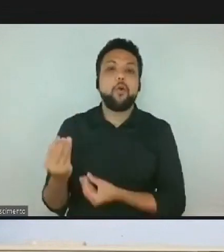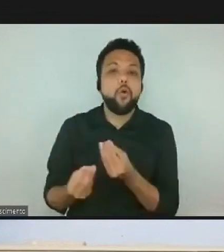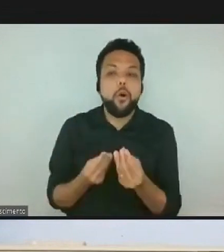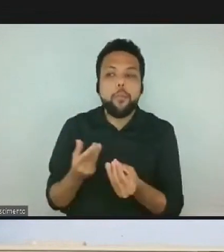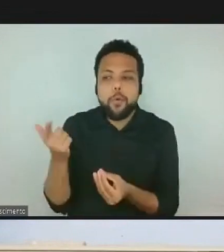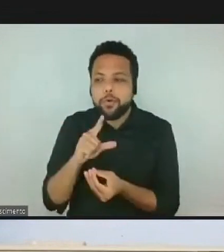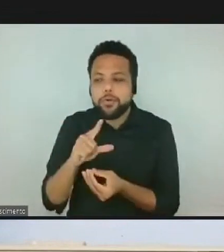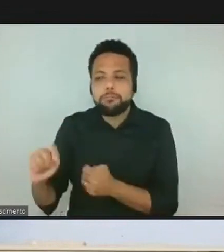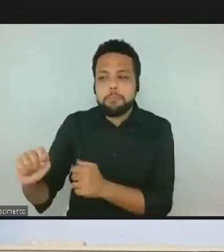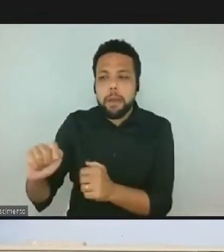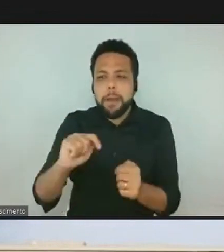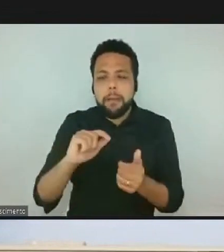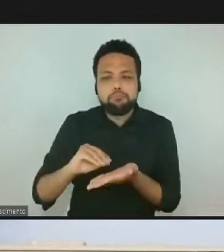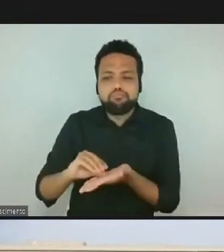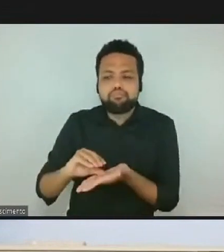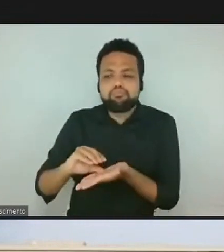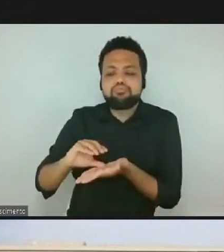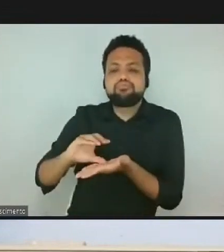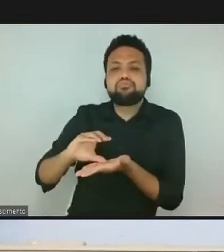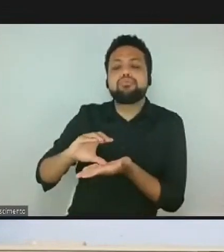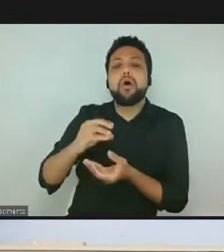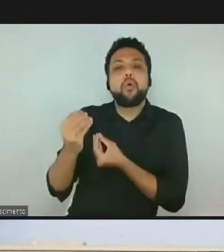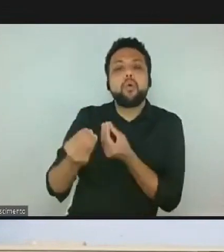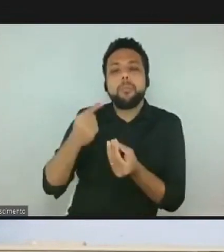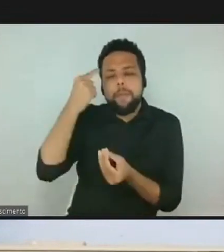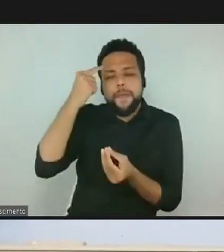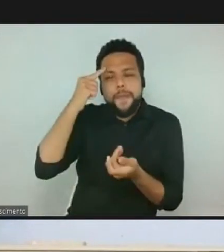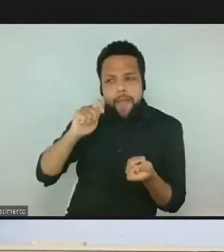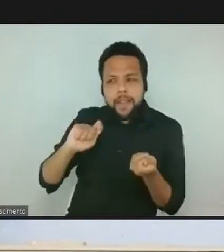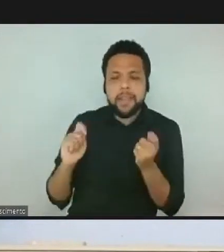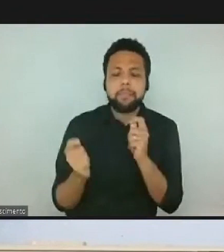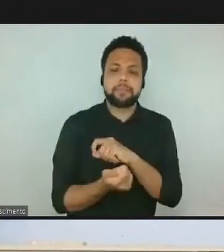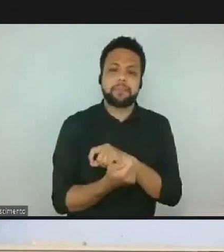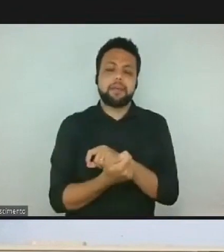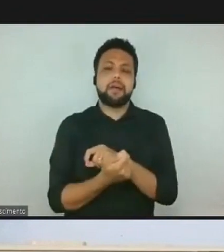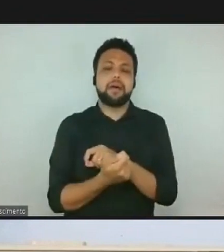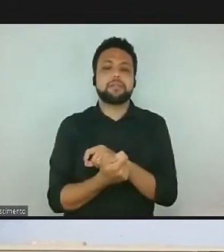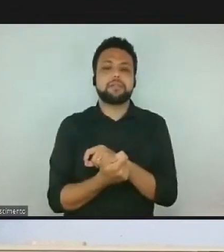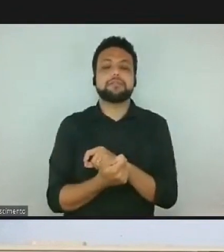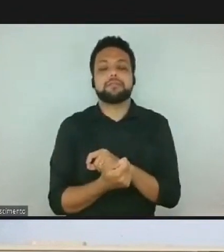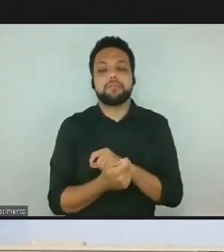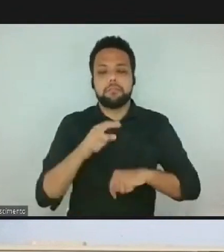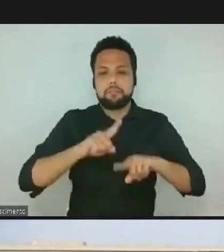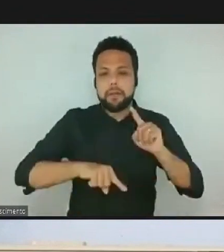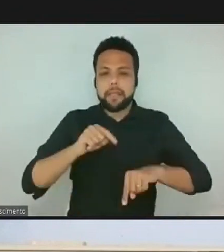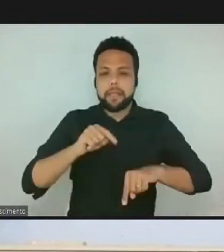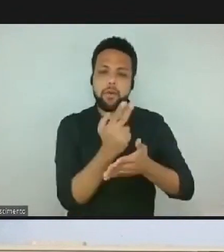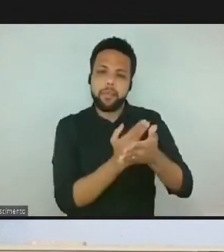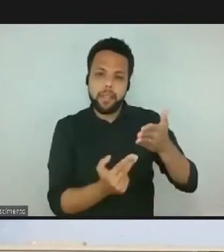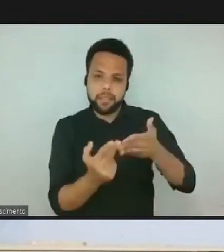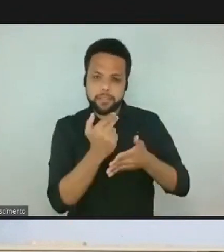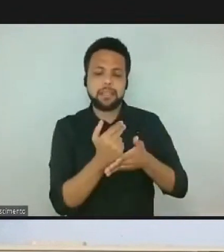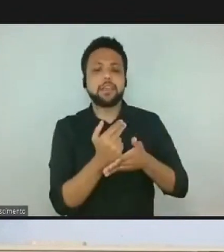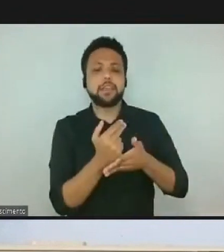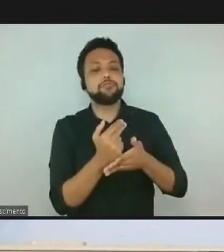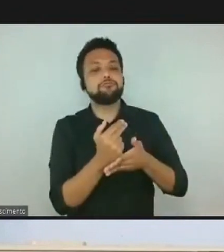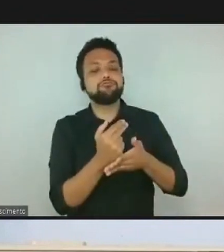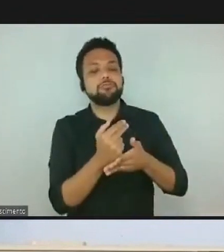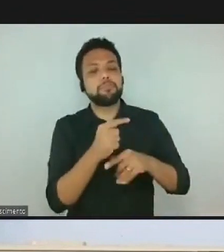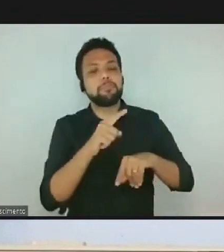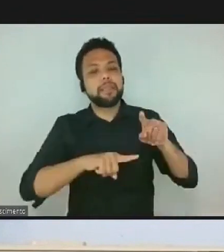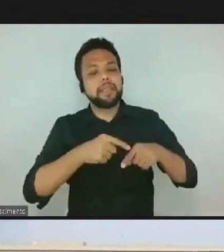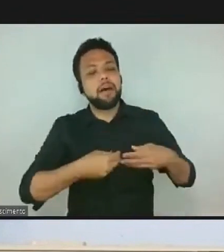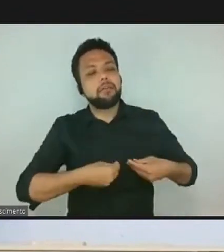uma idealização desse desenho, desse material para desenho chegar na casa dessas